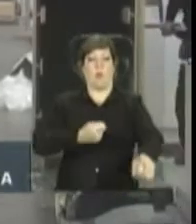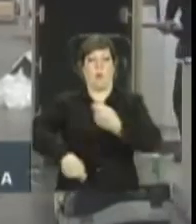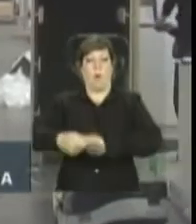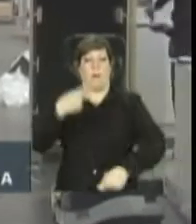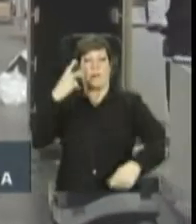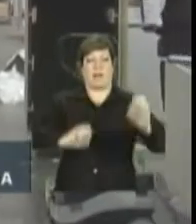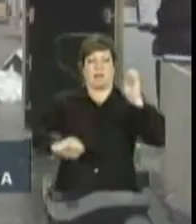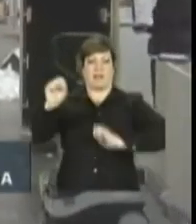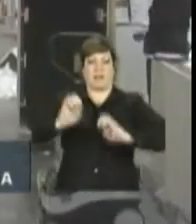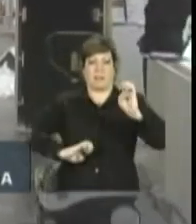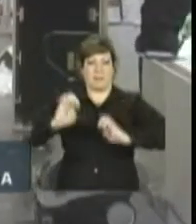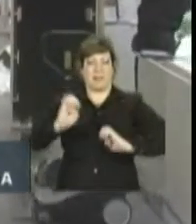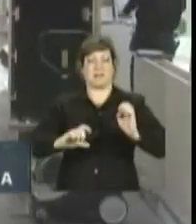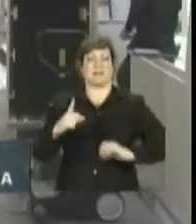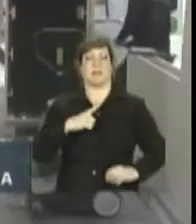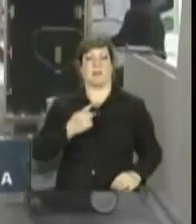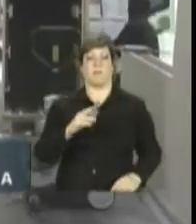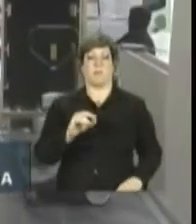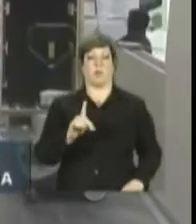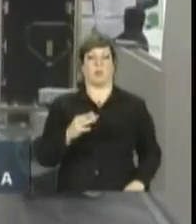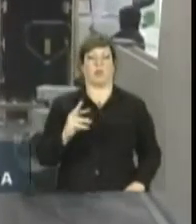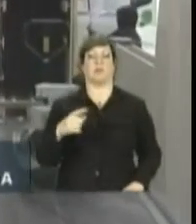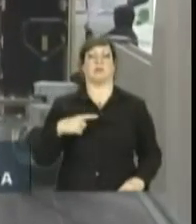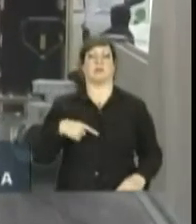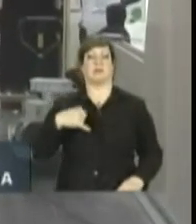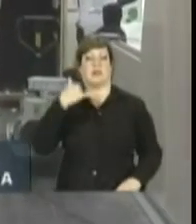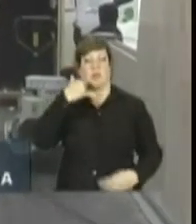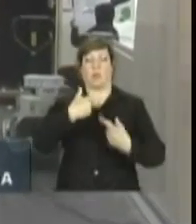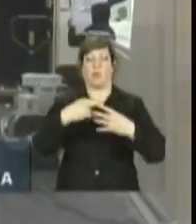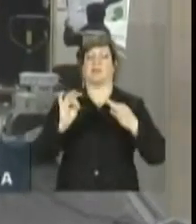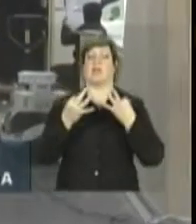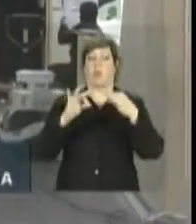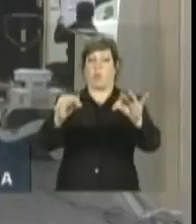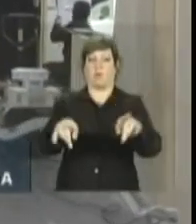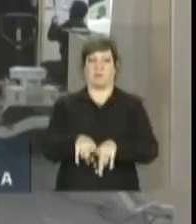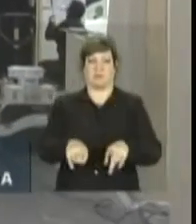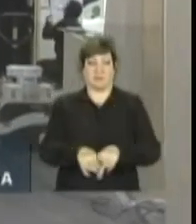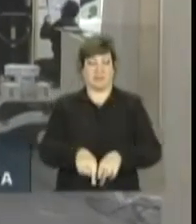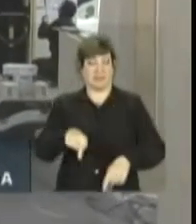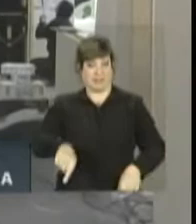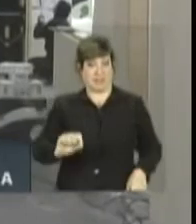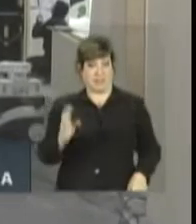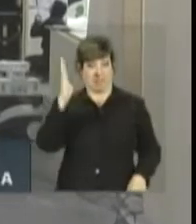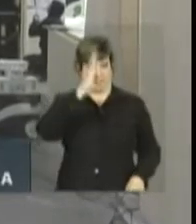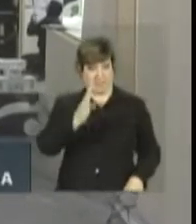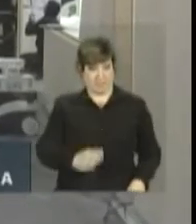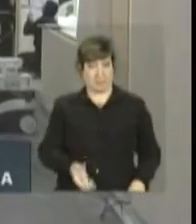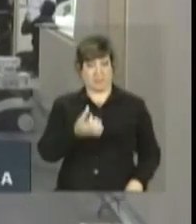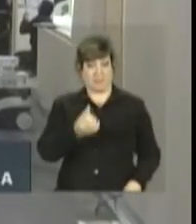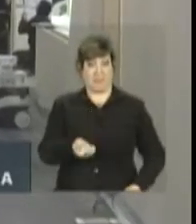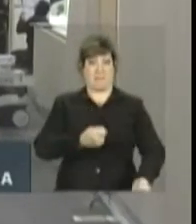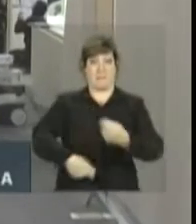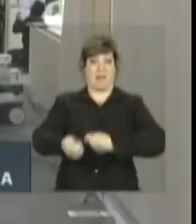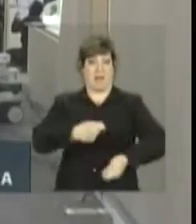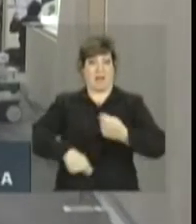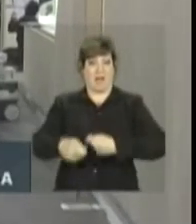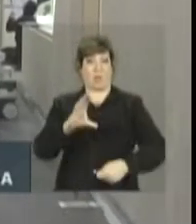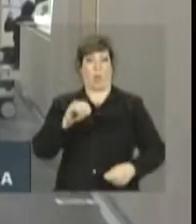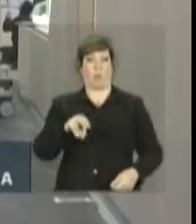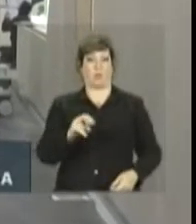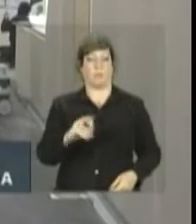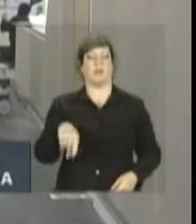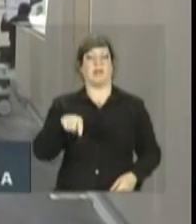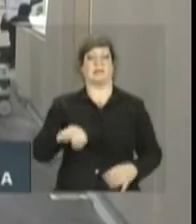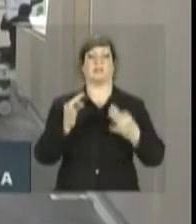produtoras de tecnologias de informação e comunicação. O Brasil é o sexto maior mercado consumidor dessas tecnologias no mundo. Uma